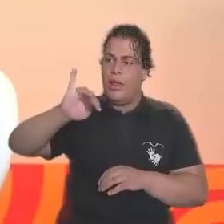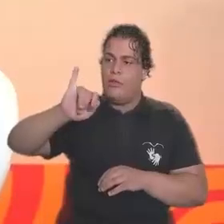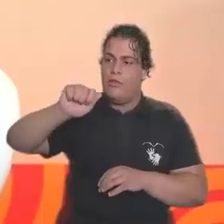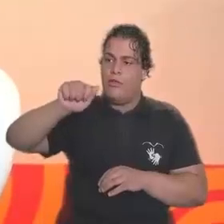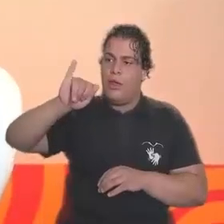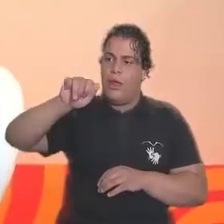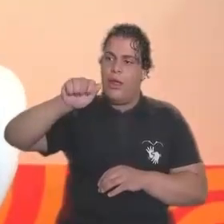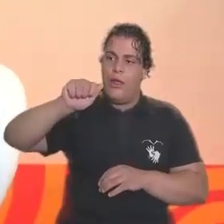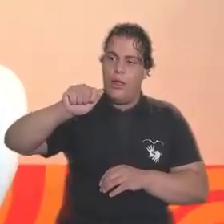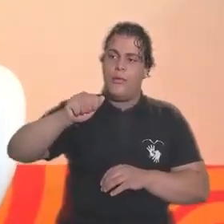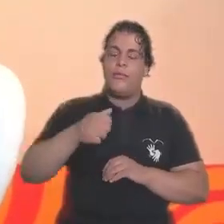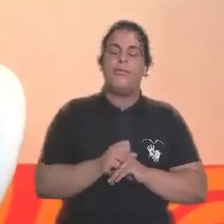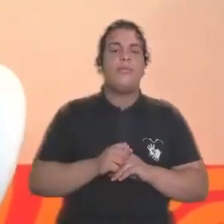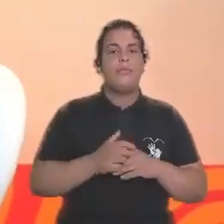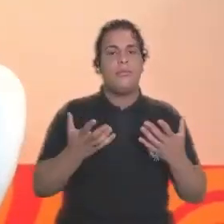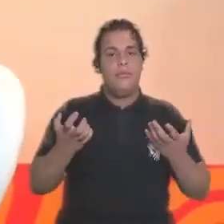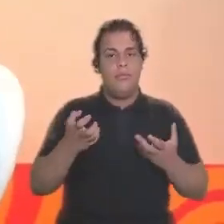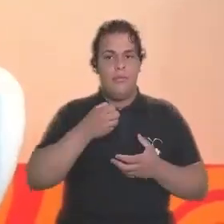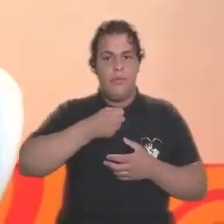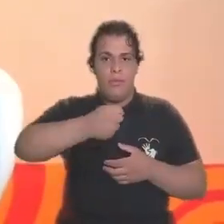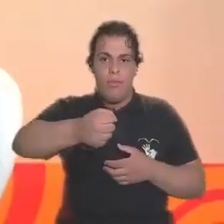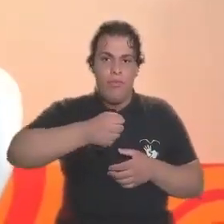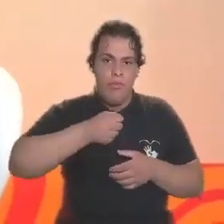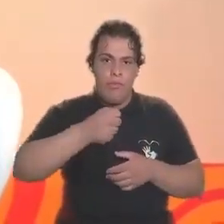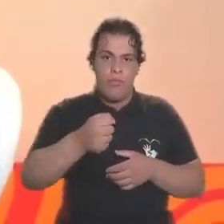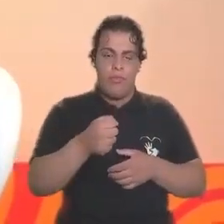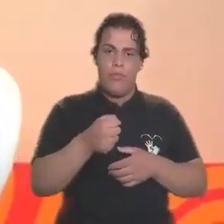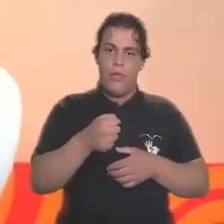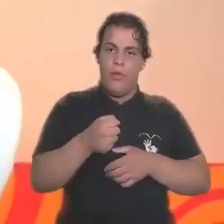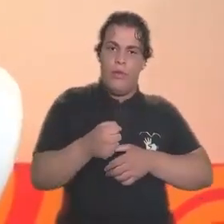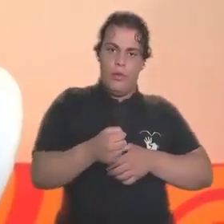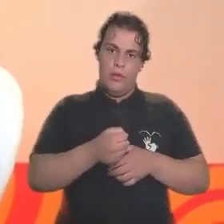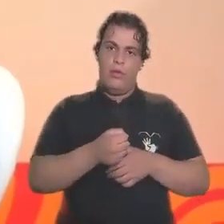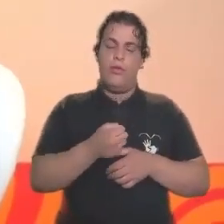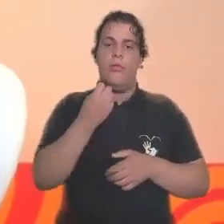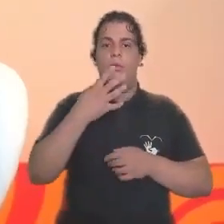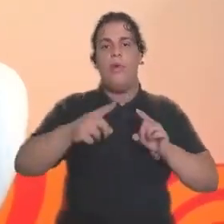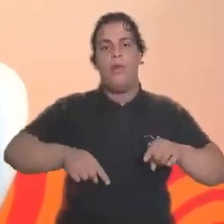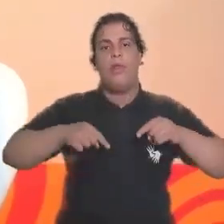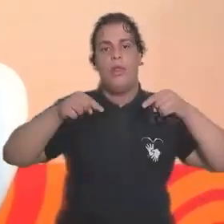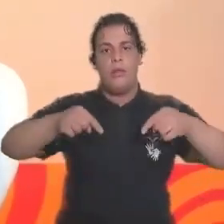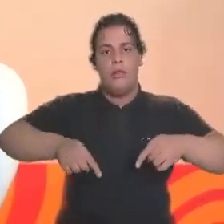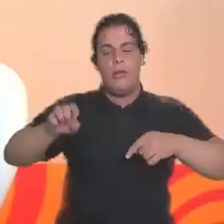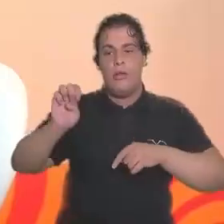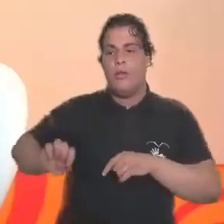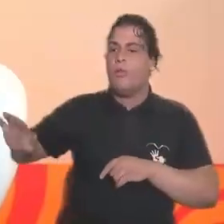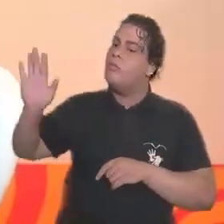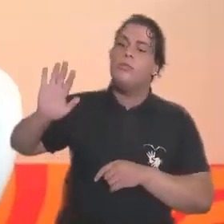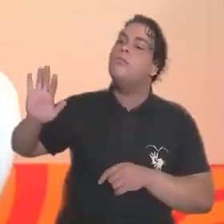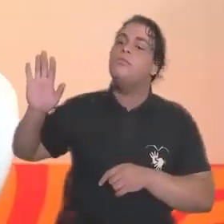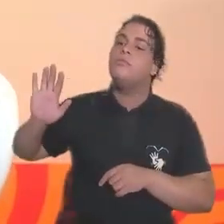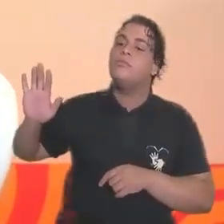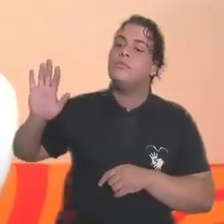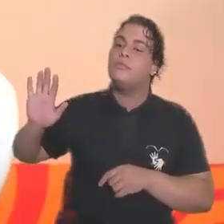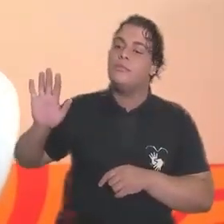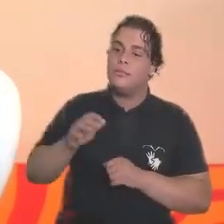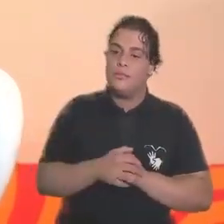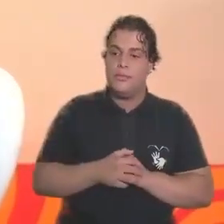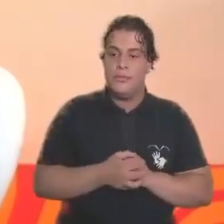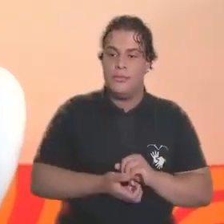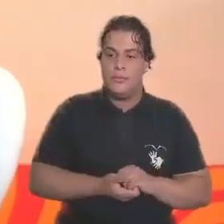uma reportagem para dar de boas práticas no Estado. Então, a repórter, salvo engano,